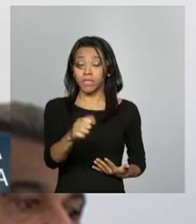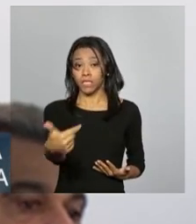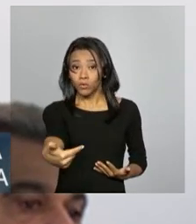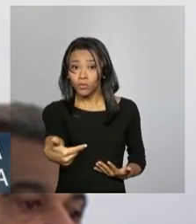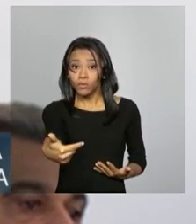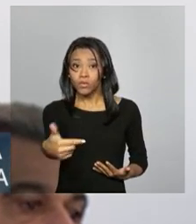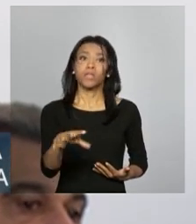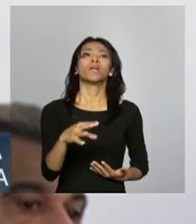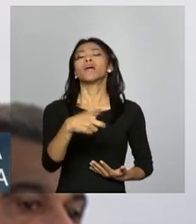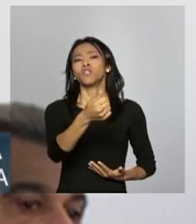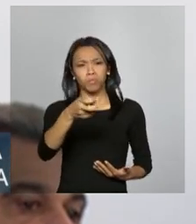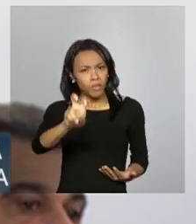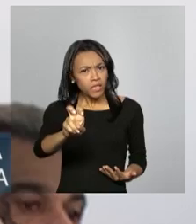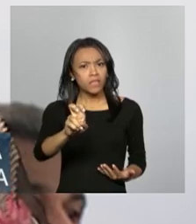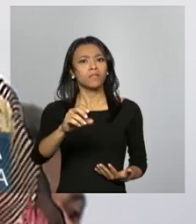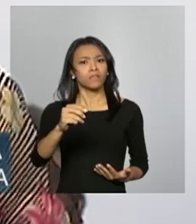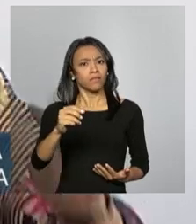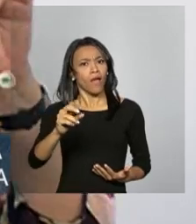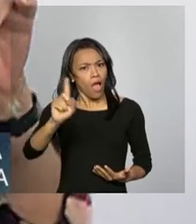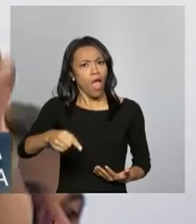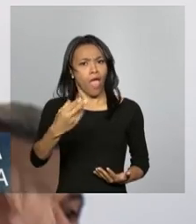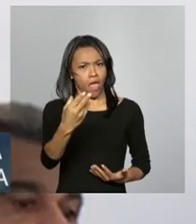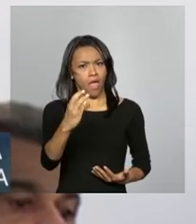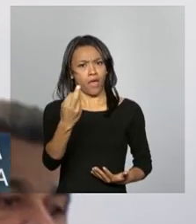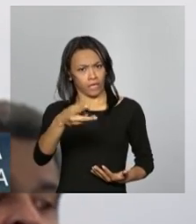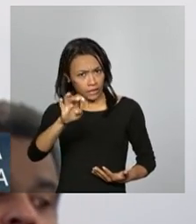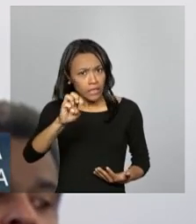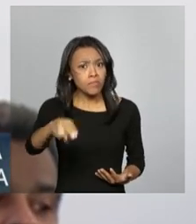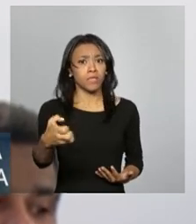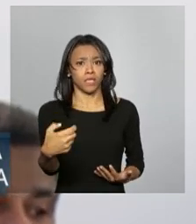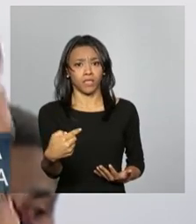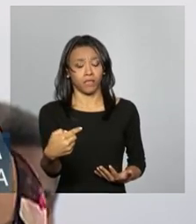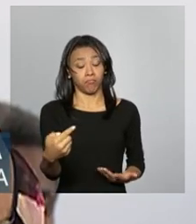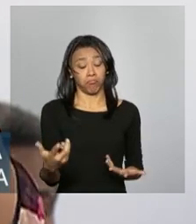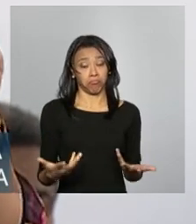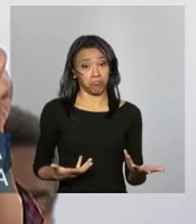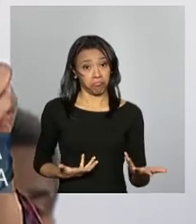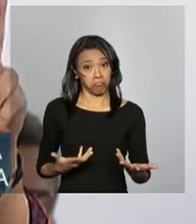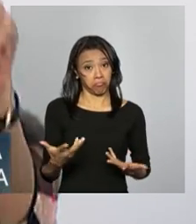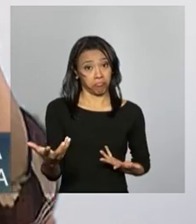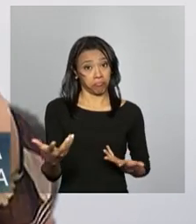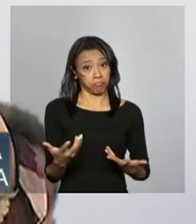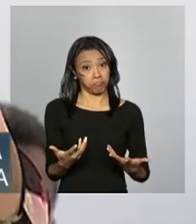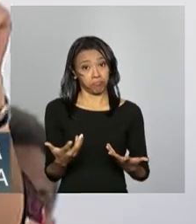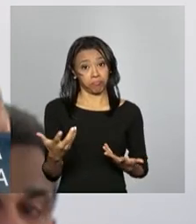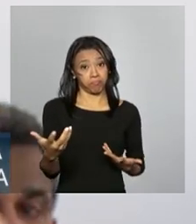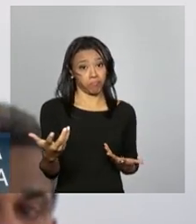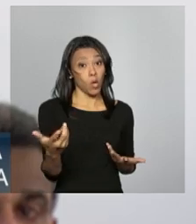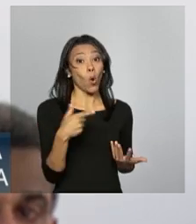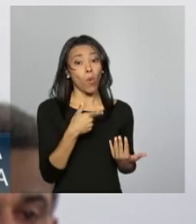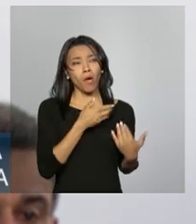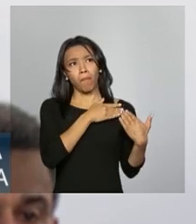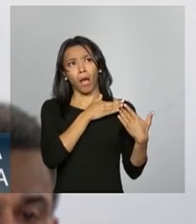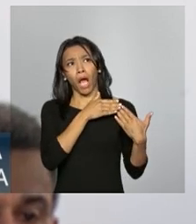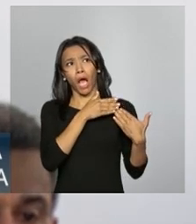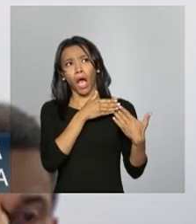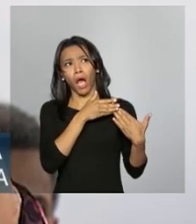virou crime. E isso significa o quê? Dois pesos e duas